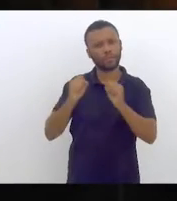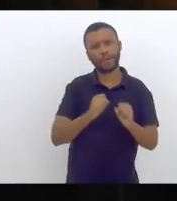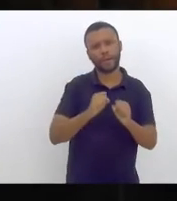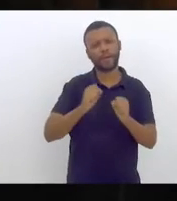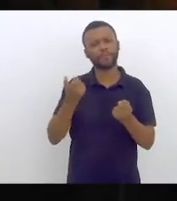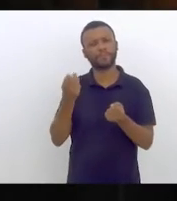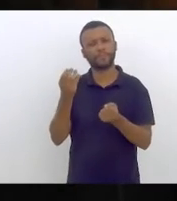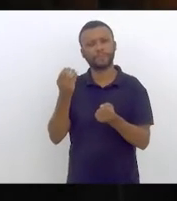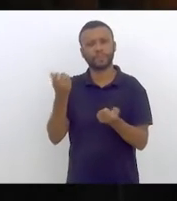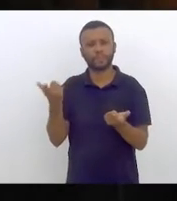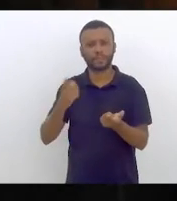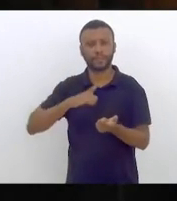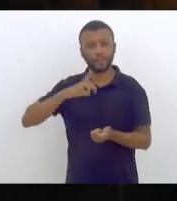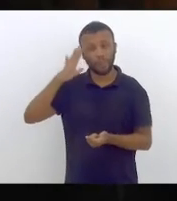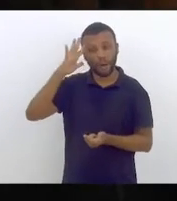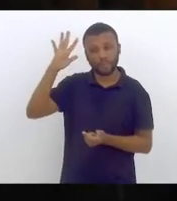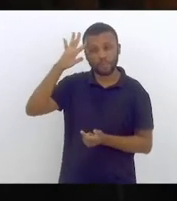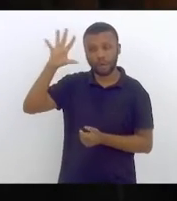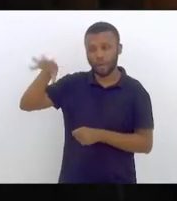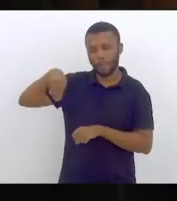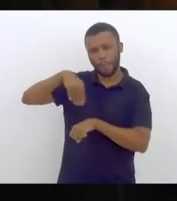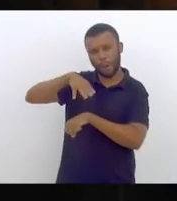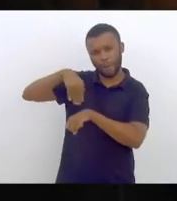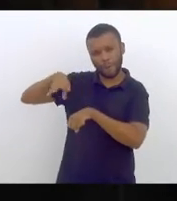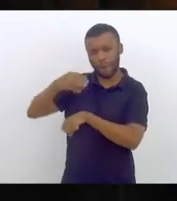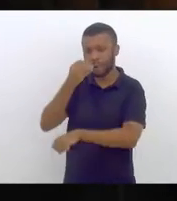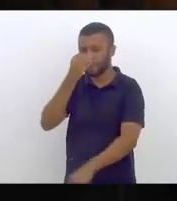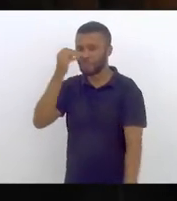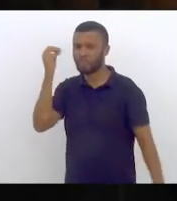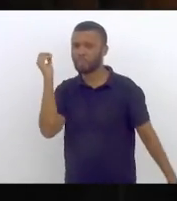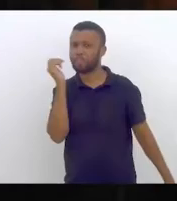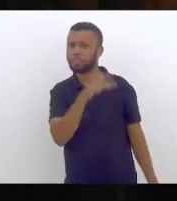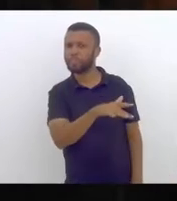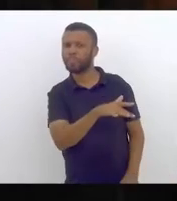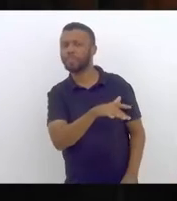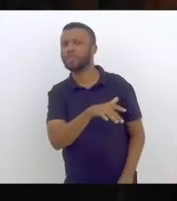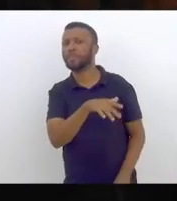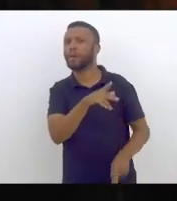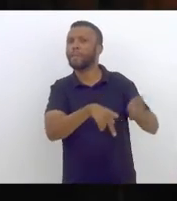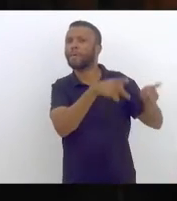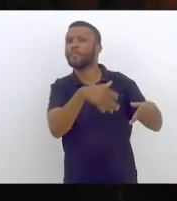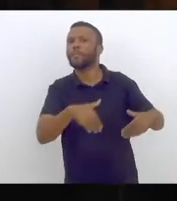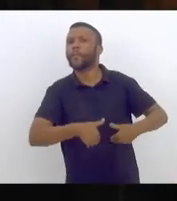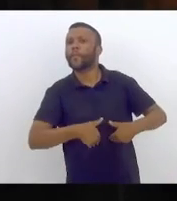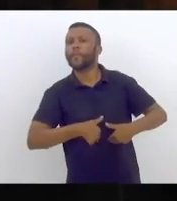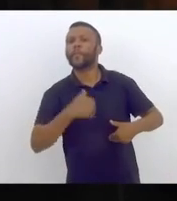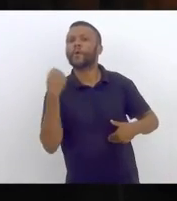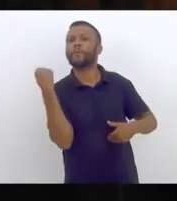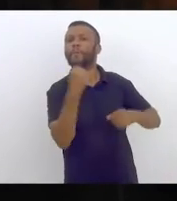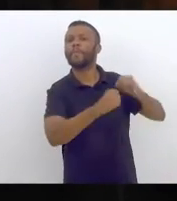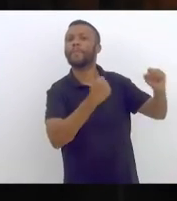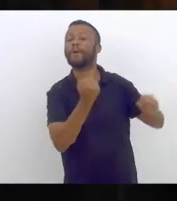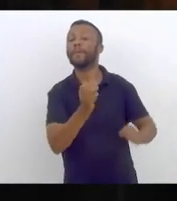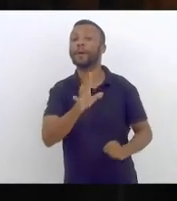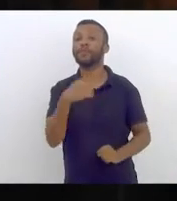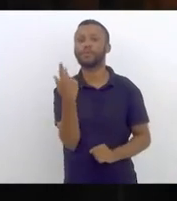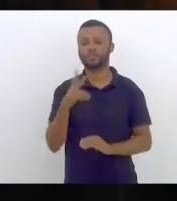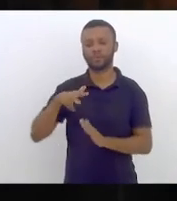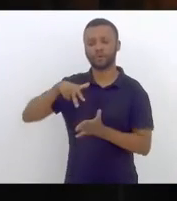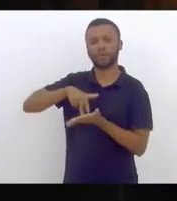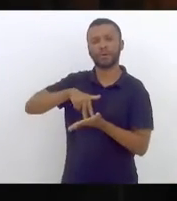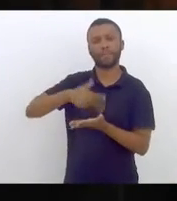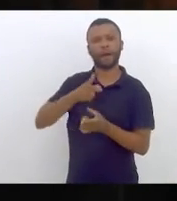com uma lógica tão, tão desumana, que é matar o nosso povo de fome. Mas a gente está aqui para fiscalizar.